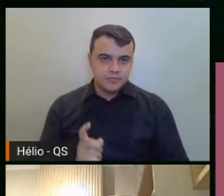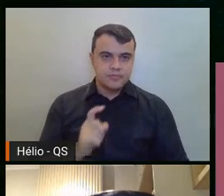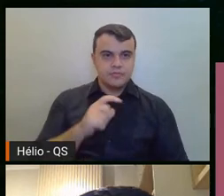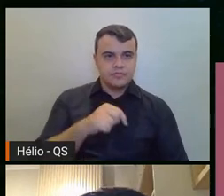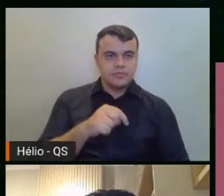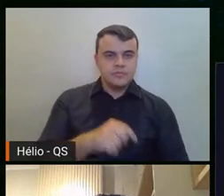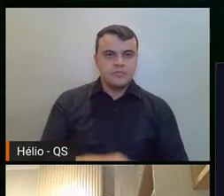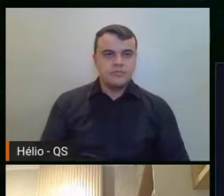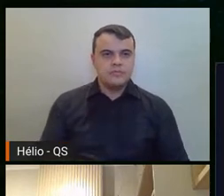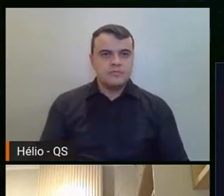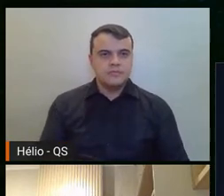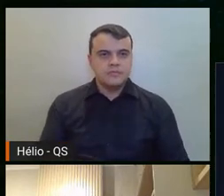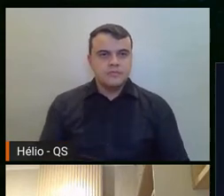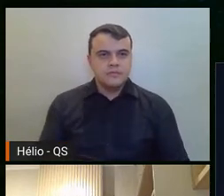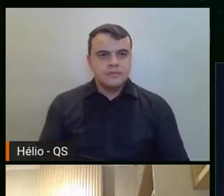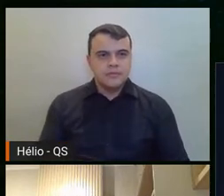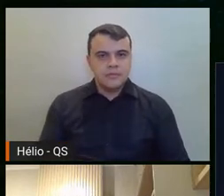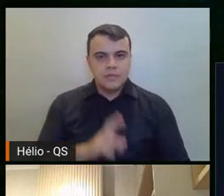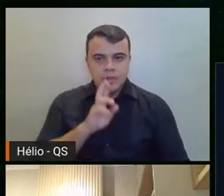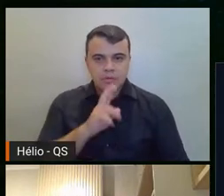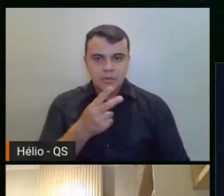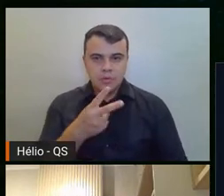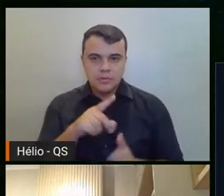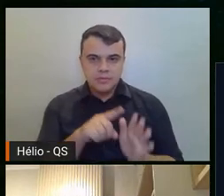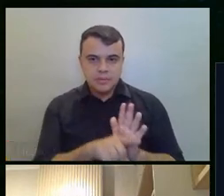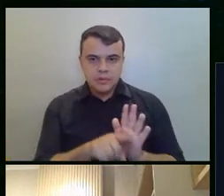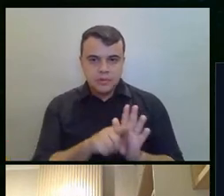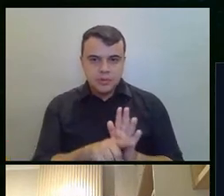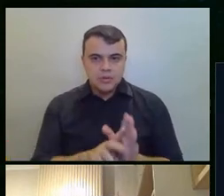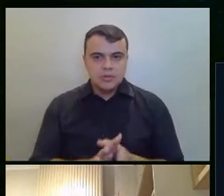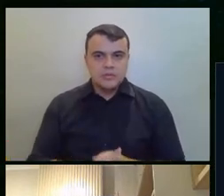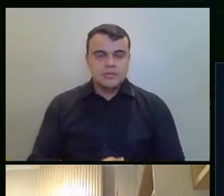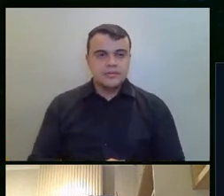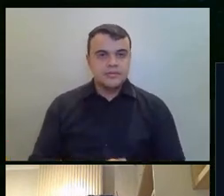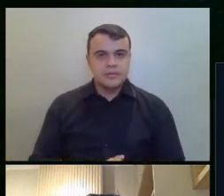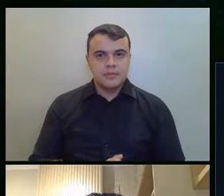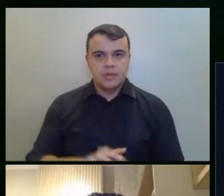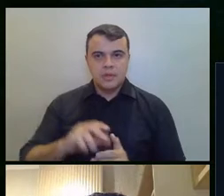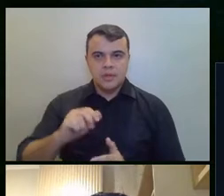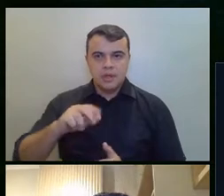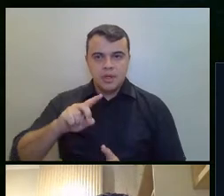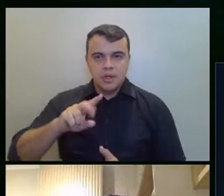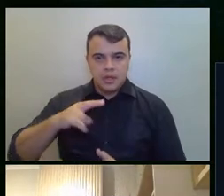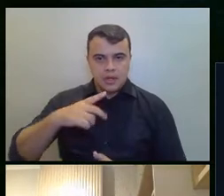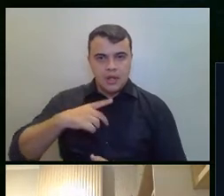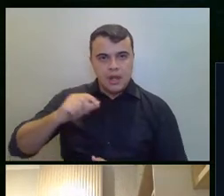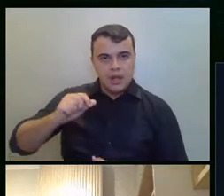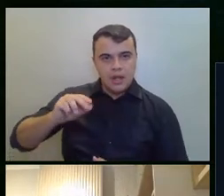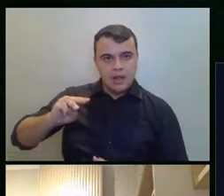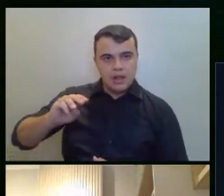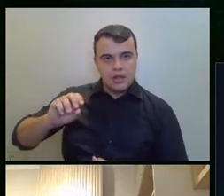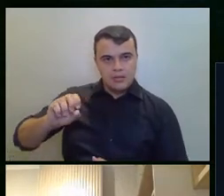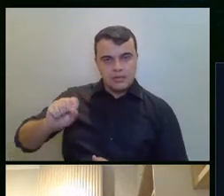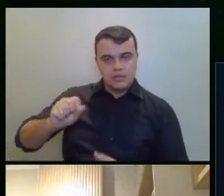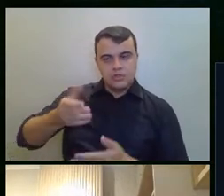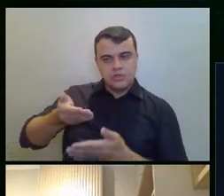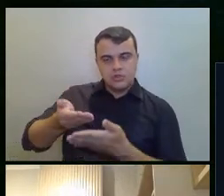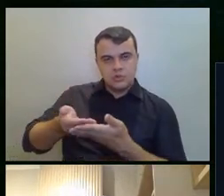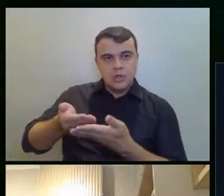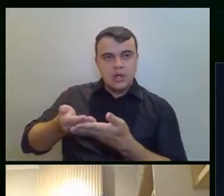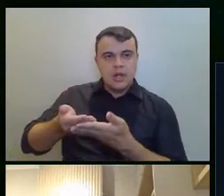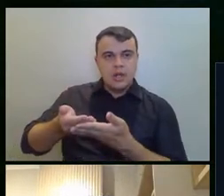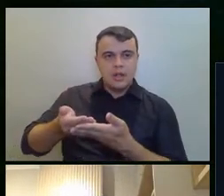rapidinho só para responder duas perguntas aqui primeiro André falou assim ó eu tenho a WS pratifle estou estudando para